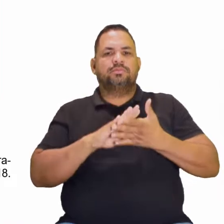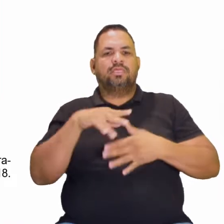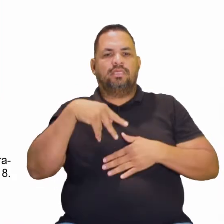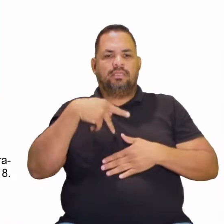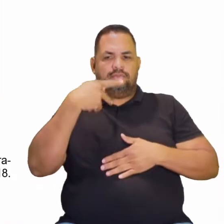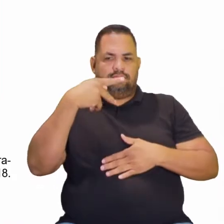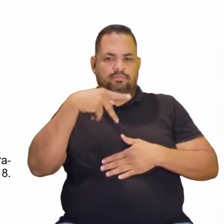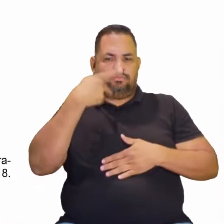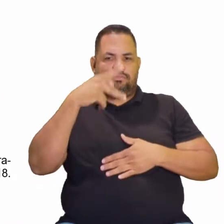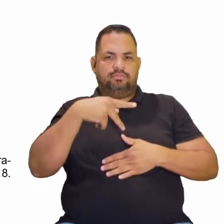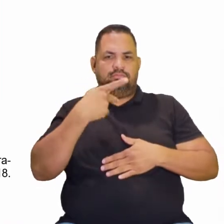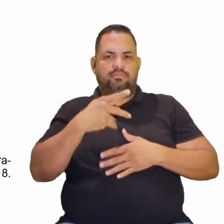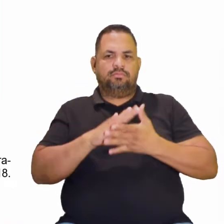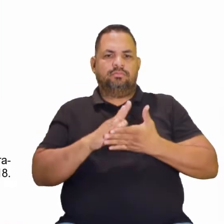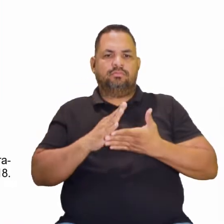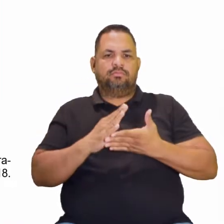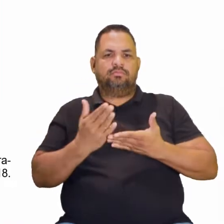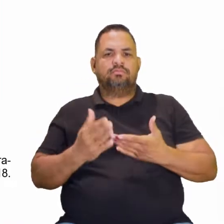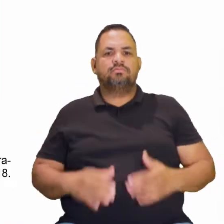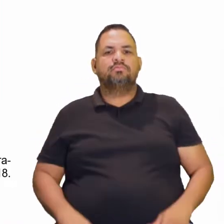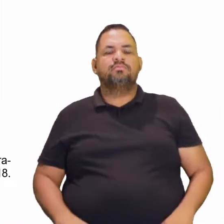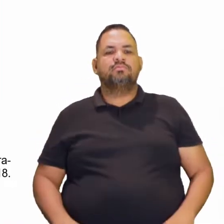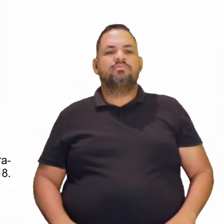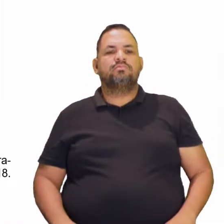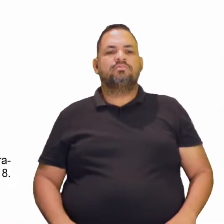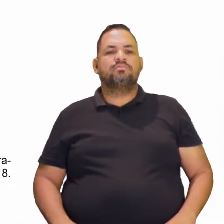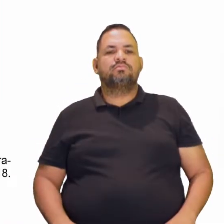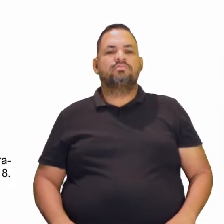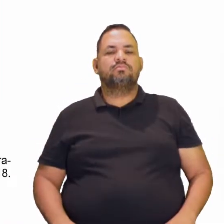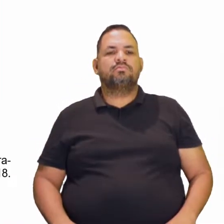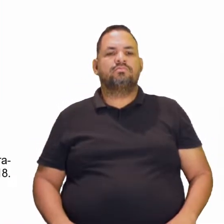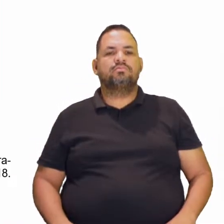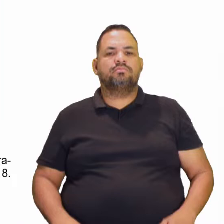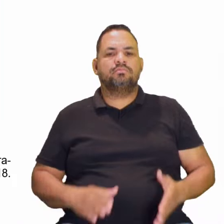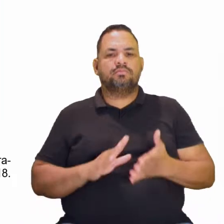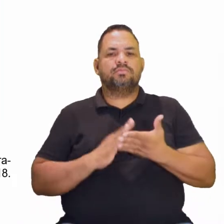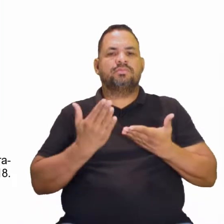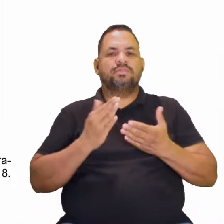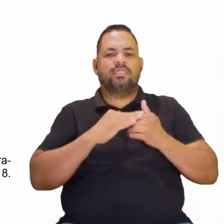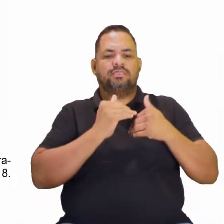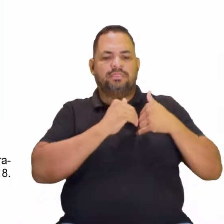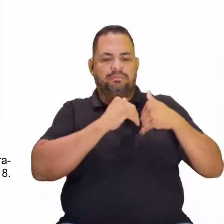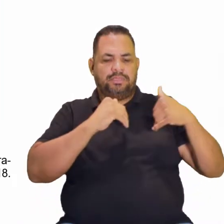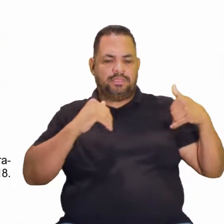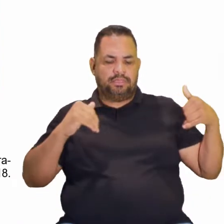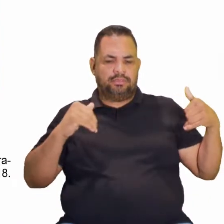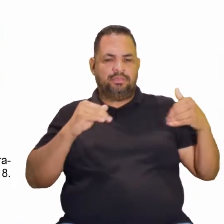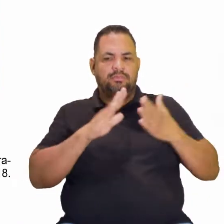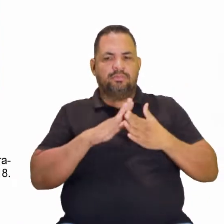ressaltamos aí, né? Pelo ser humano que está marginalizado.